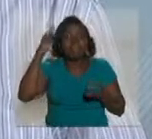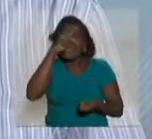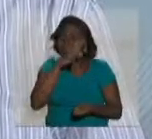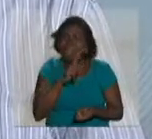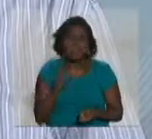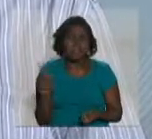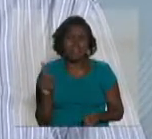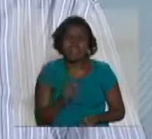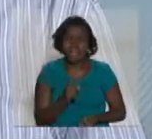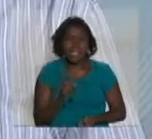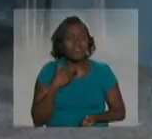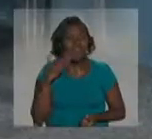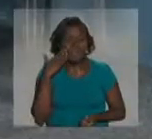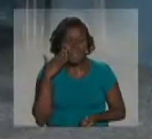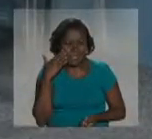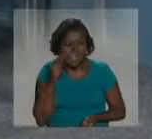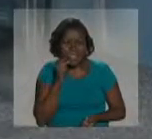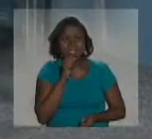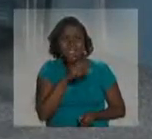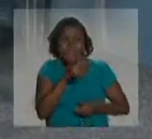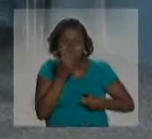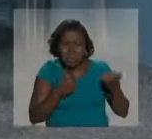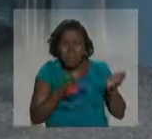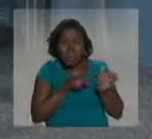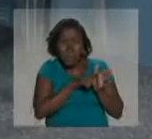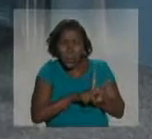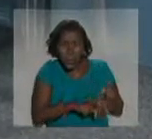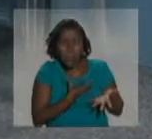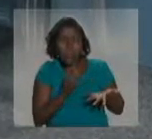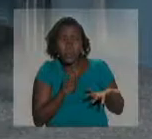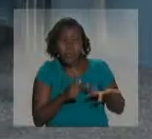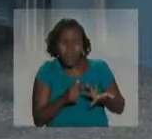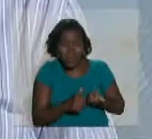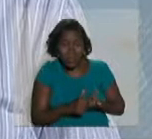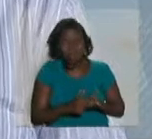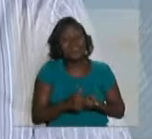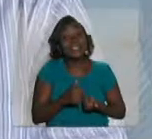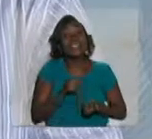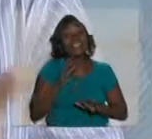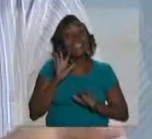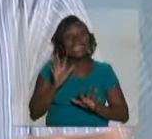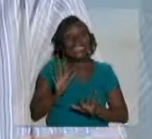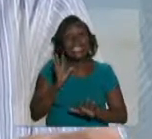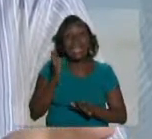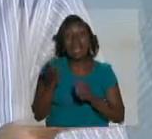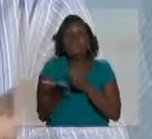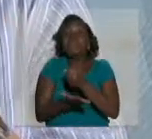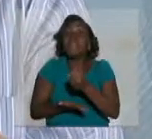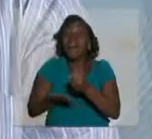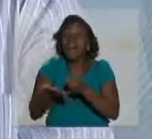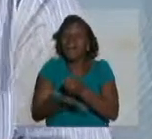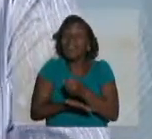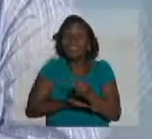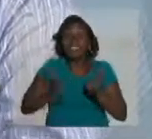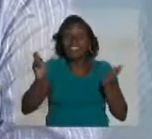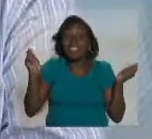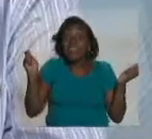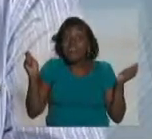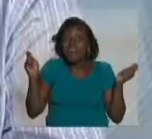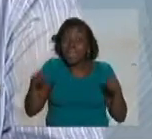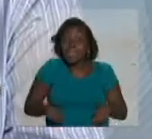complexidade, né? Eu sei que você levantou diversos dados, né? Na verdade, como é que a base dele é a capacidade de